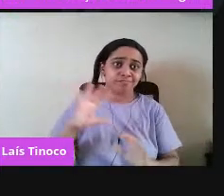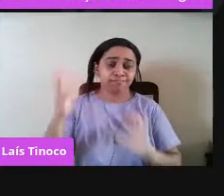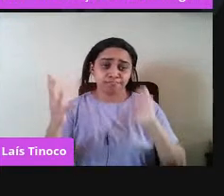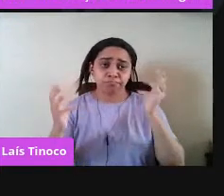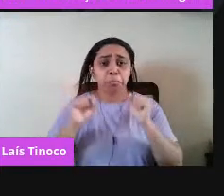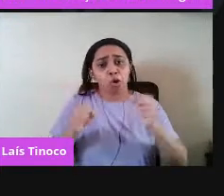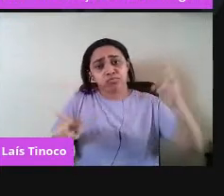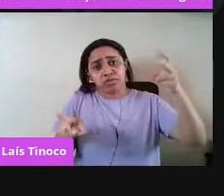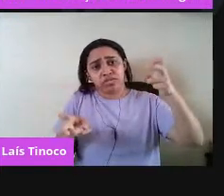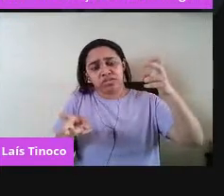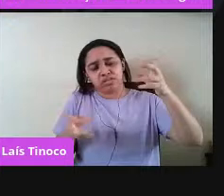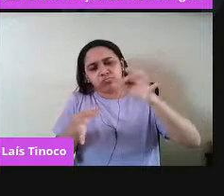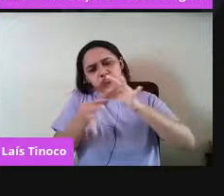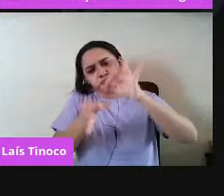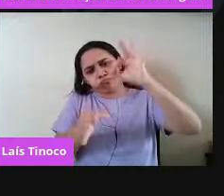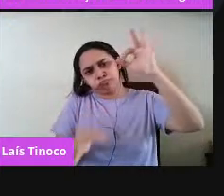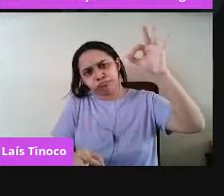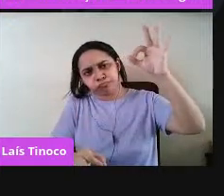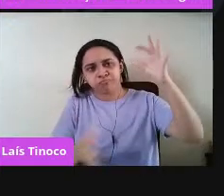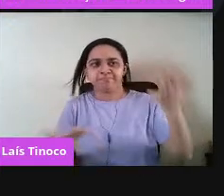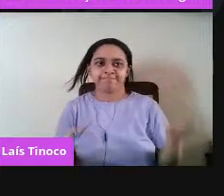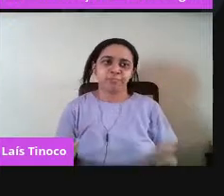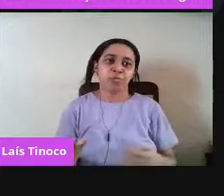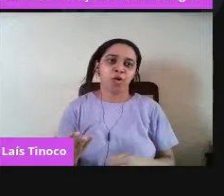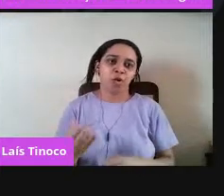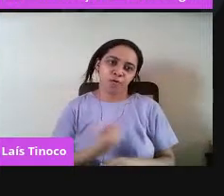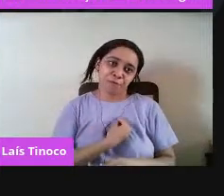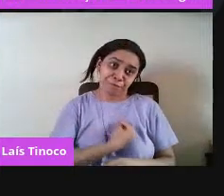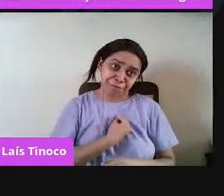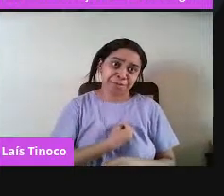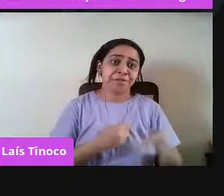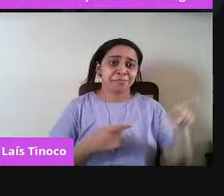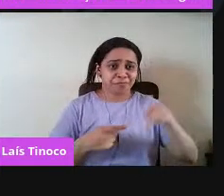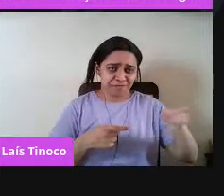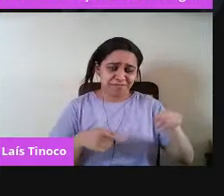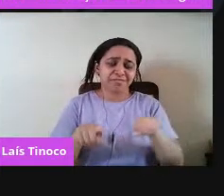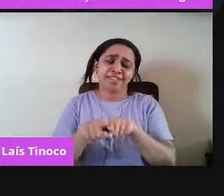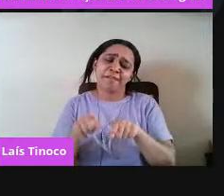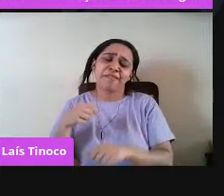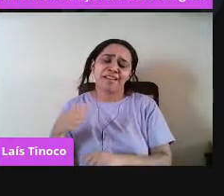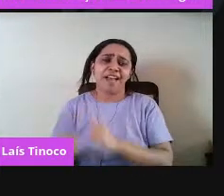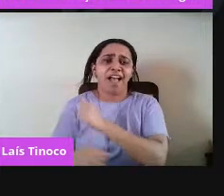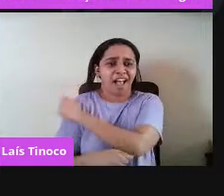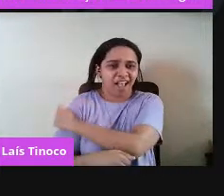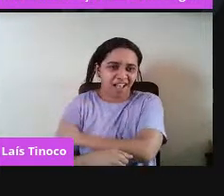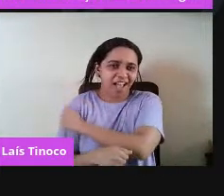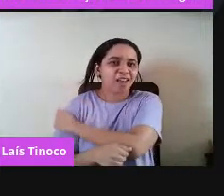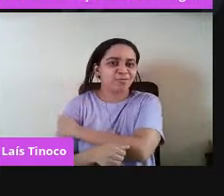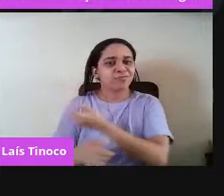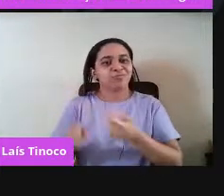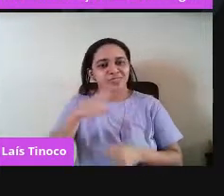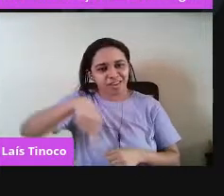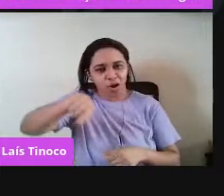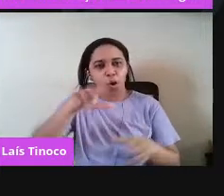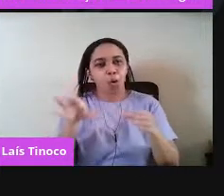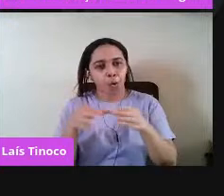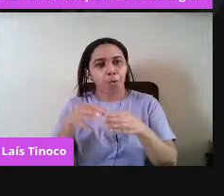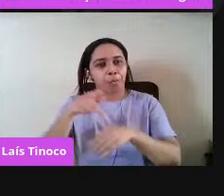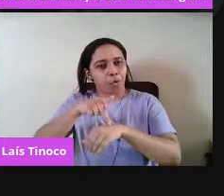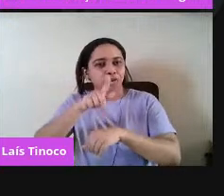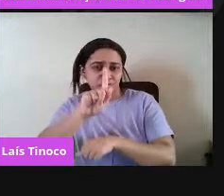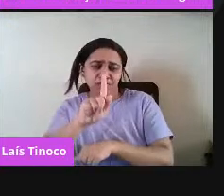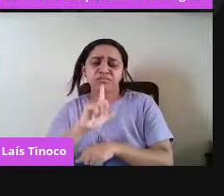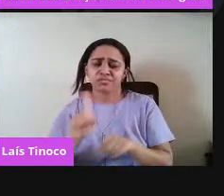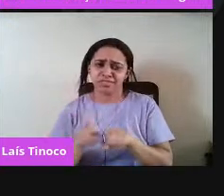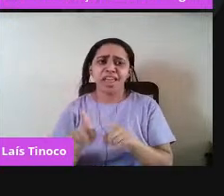longas, né? A nossa vida de professor e de aluno, que vocês, aí o grupo é de pós-graduação, né? Também tem alunos da